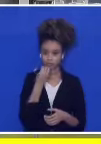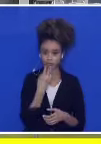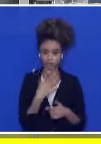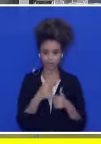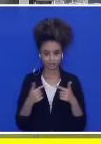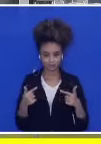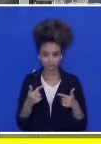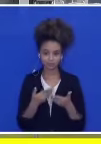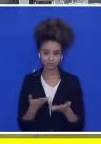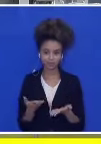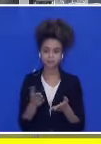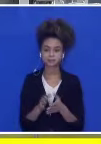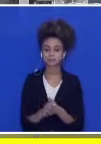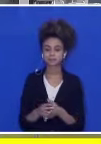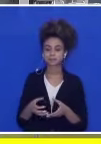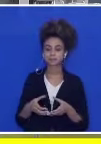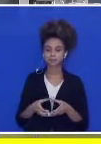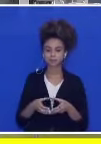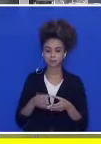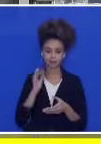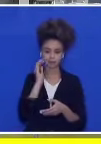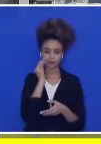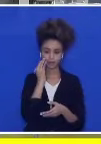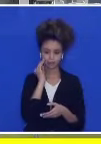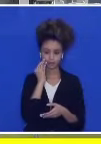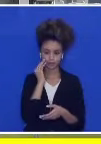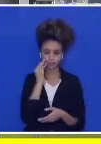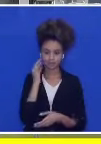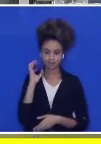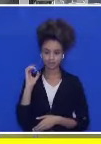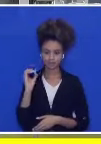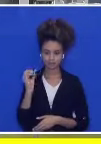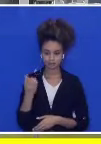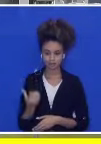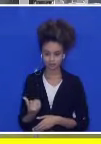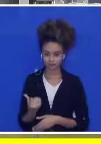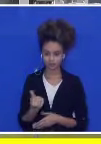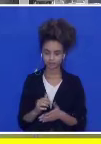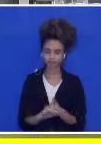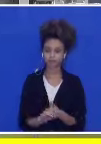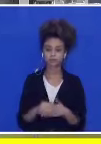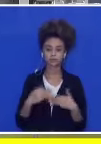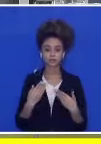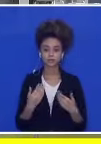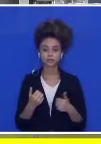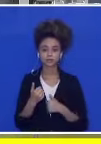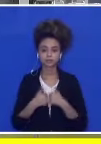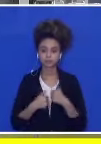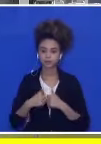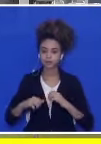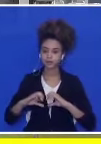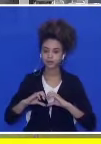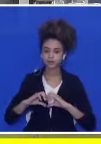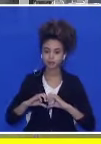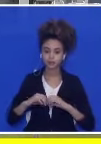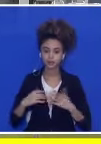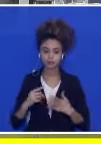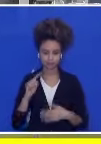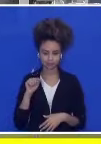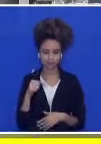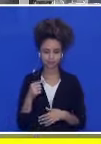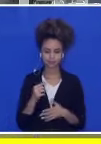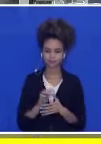Boa sorte para você. Bola rosa, 06. Rosa, 06. Qual é o seu time do coração, hein?